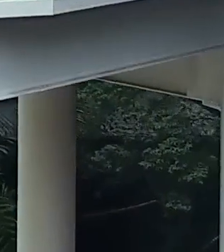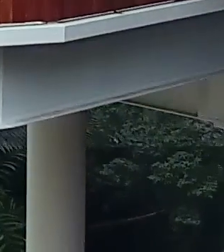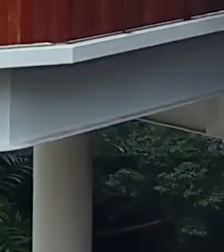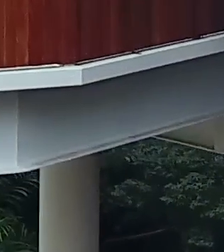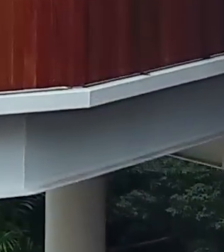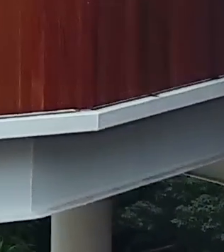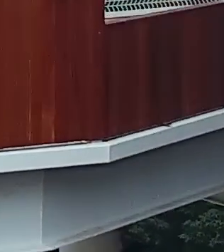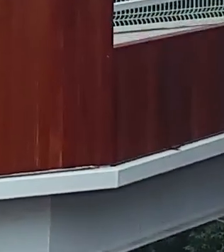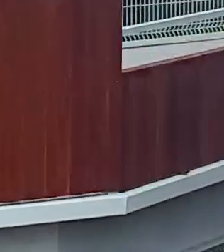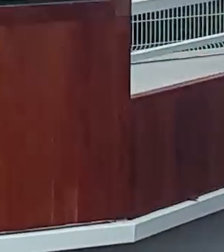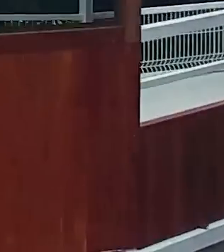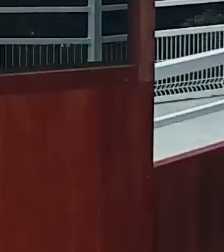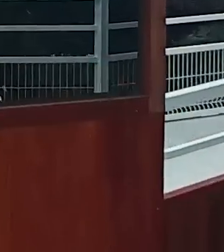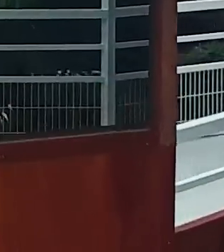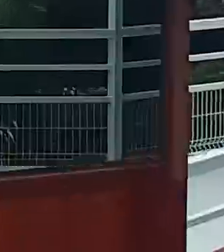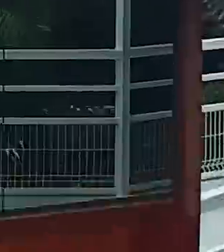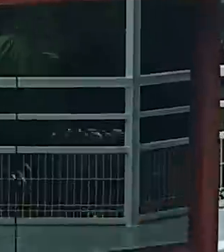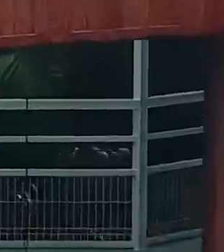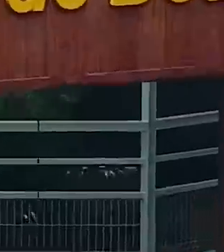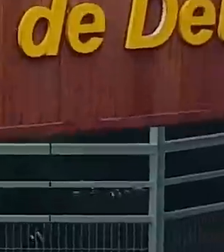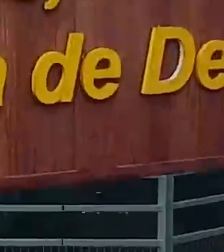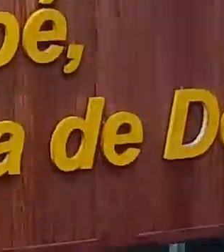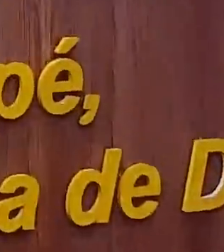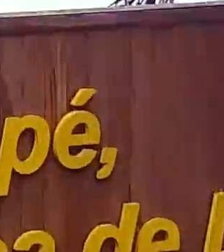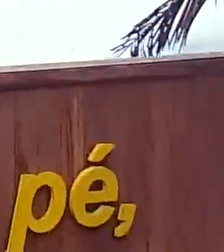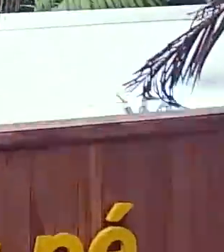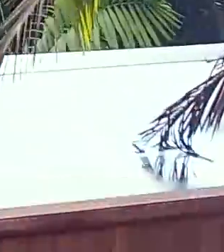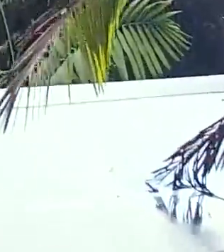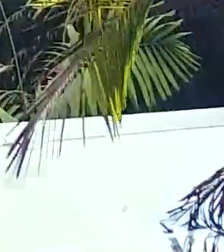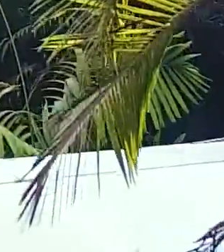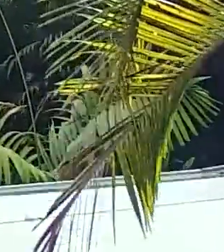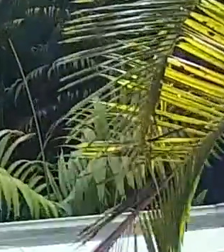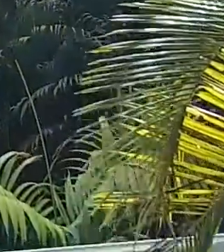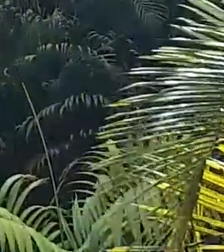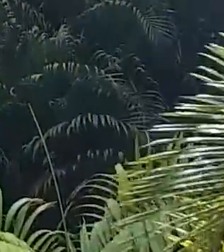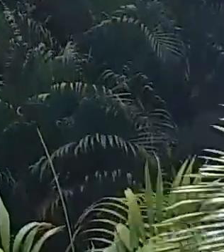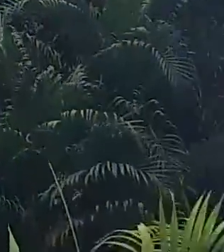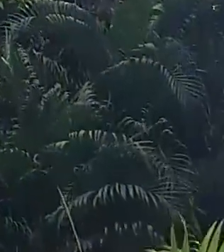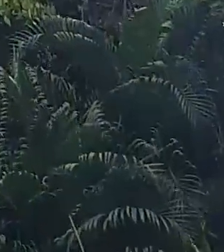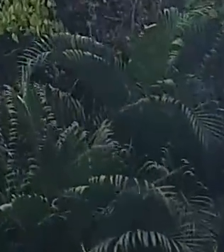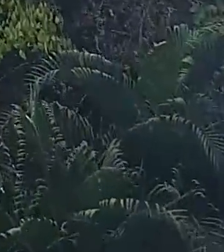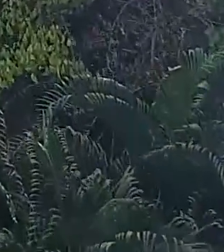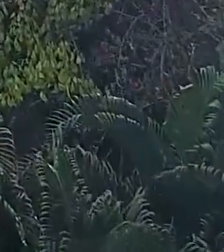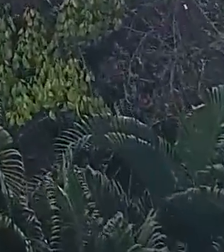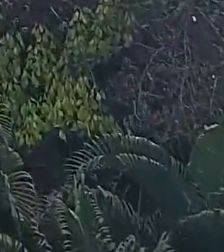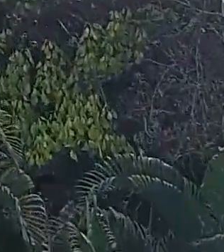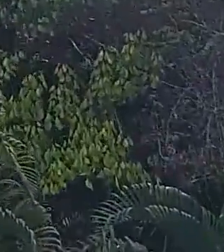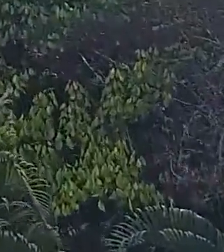Você acabou de assistir na TV Web Manaim Conversas Bíblicas.